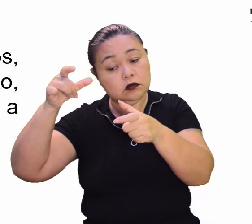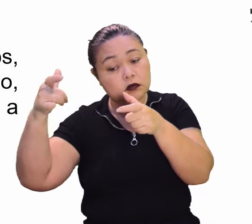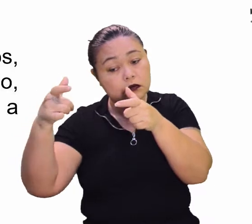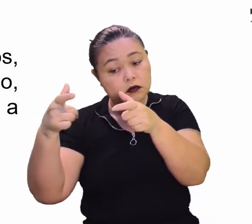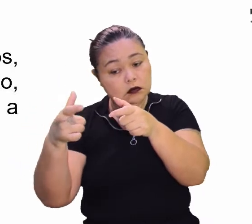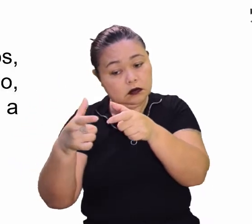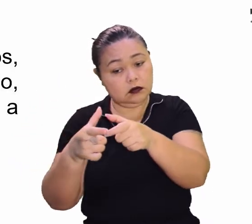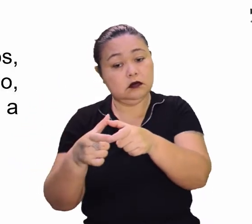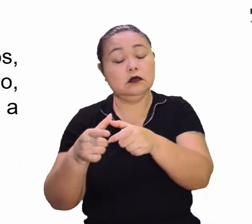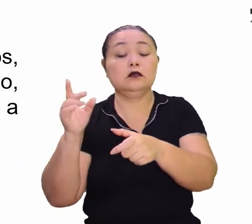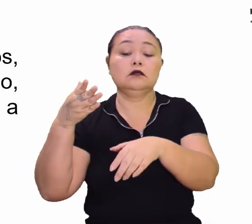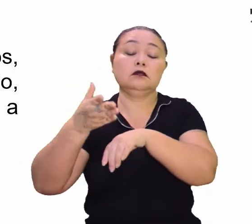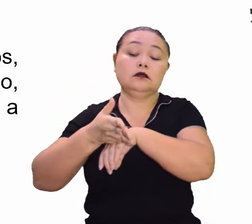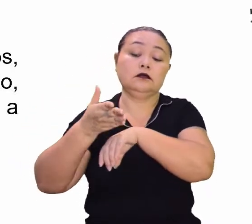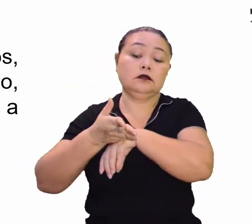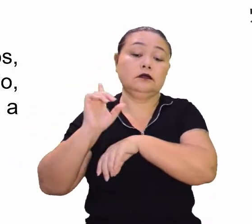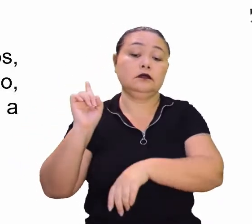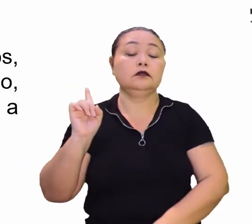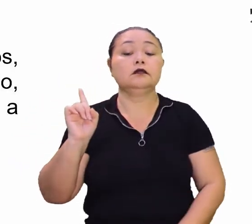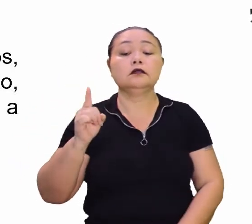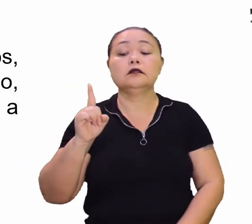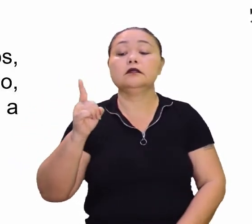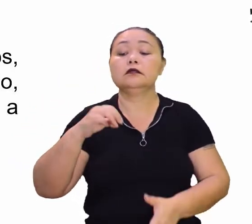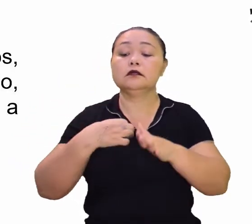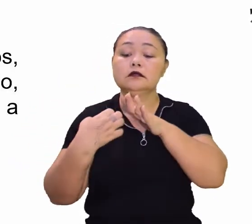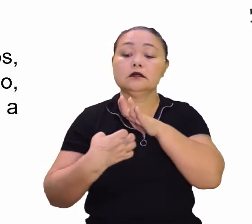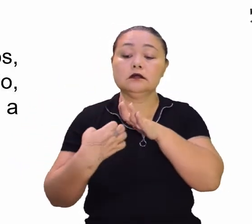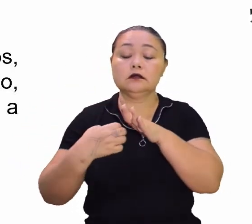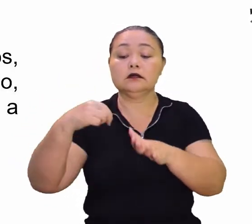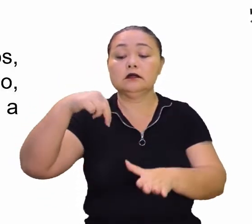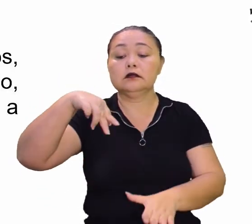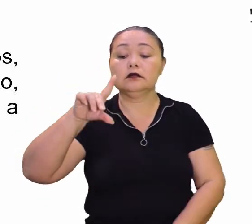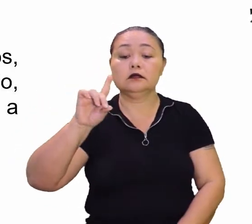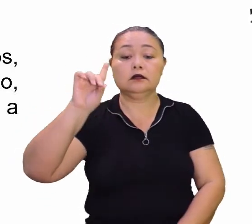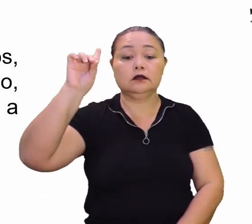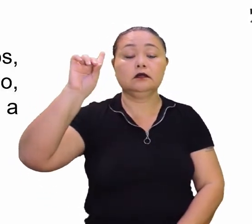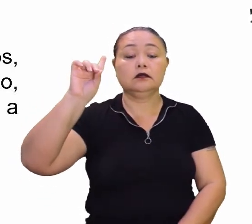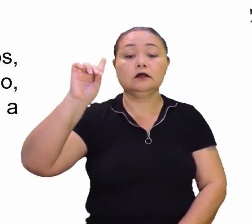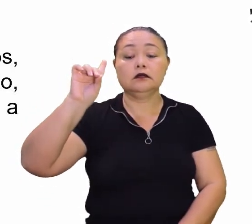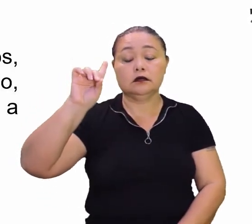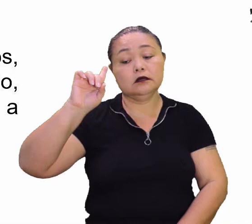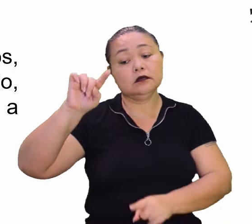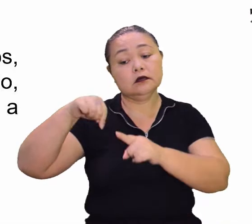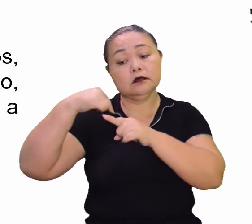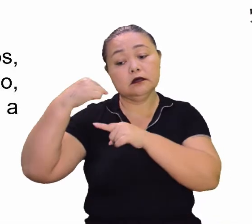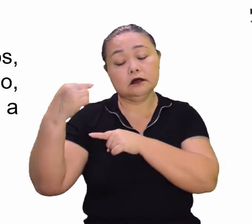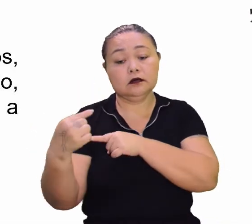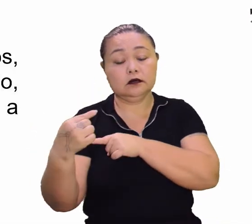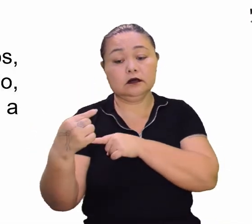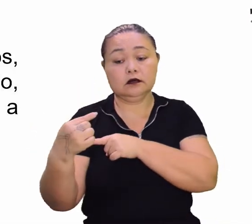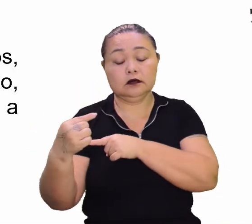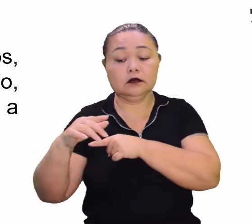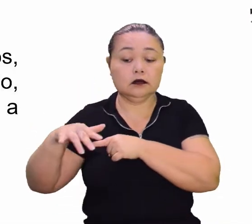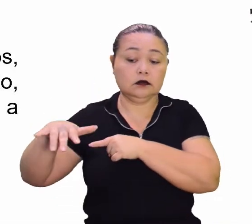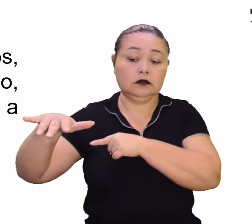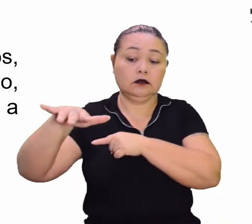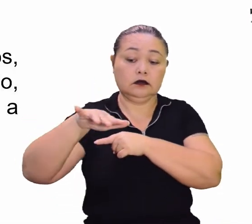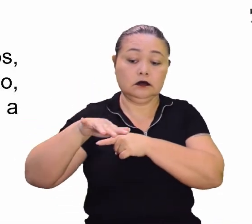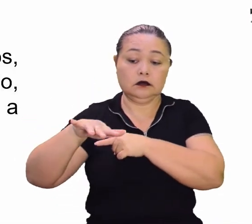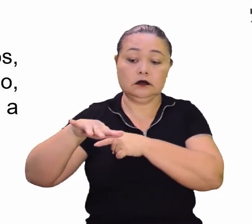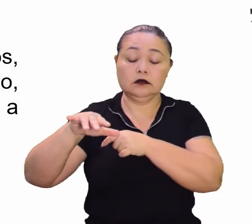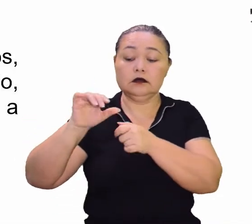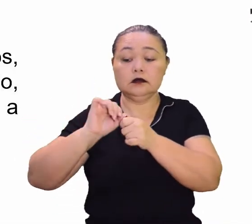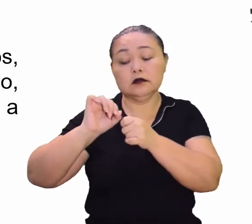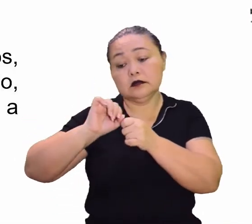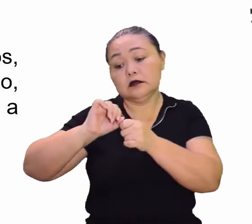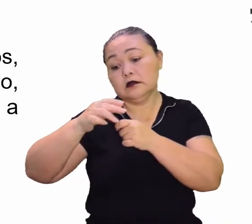diminuindo essa participação da indústria na região do Nordeste, que é conhecida aí como a Rust